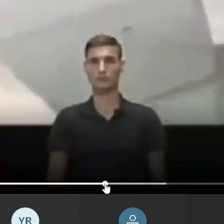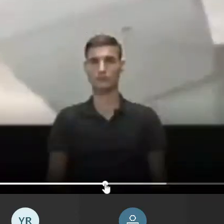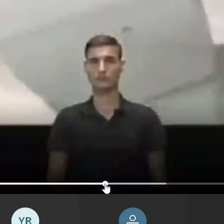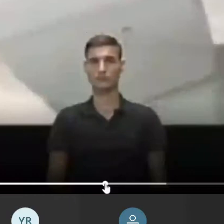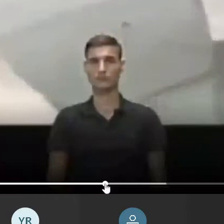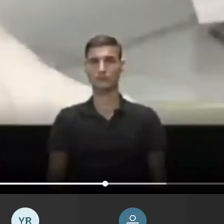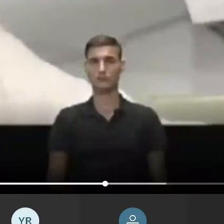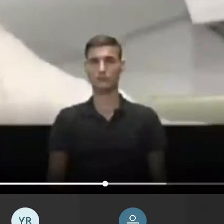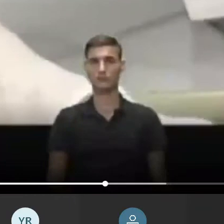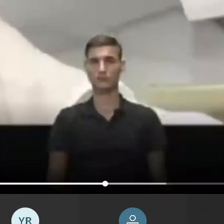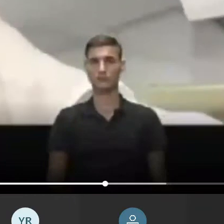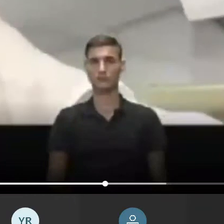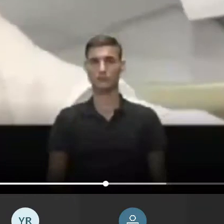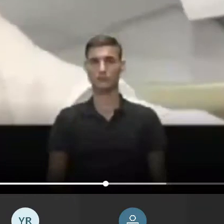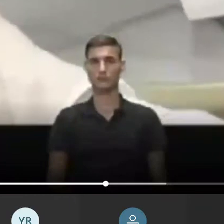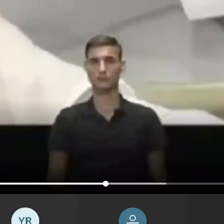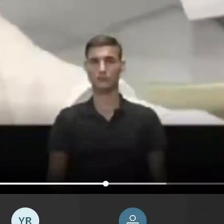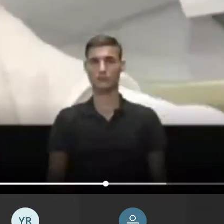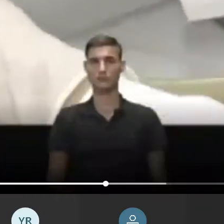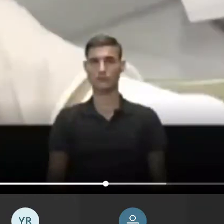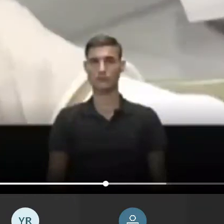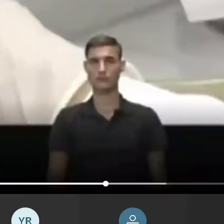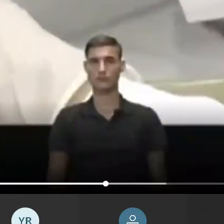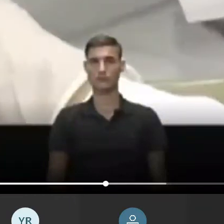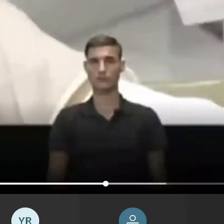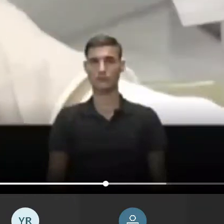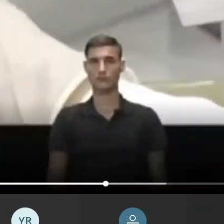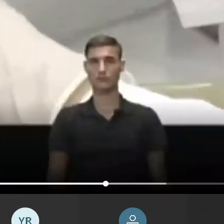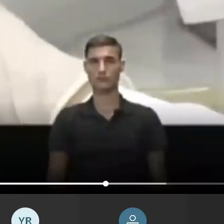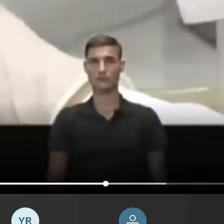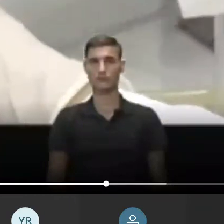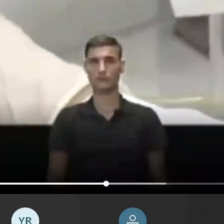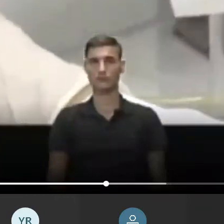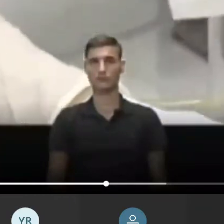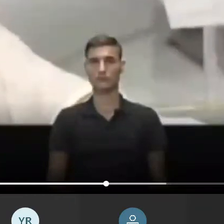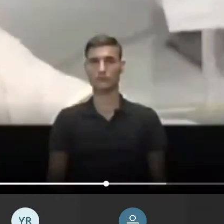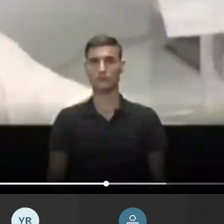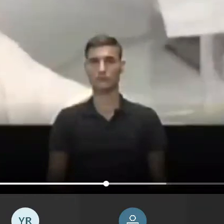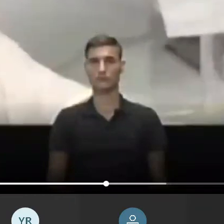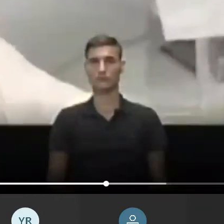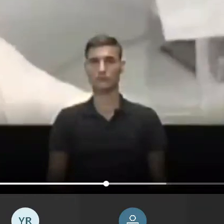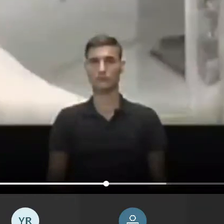gente retirar toda a parte aquosa.